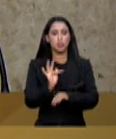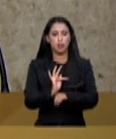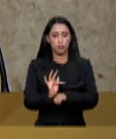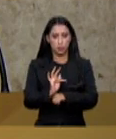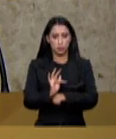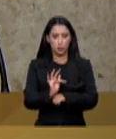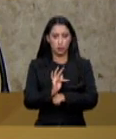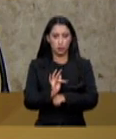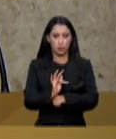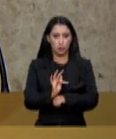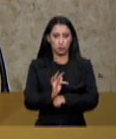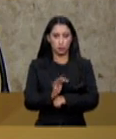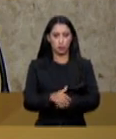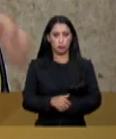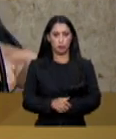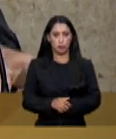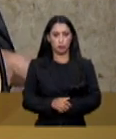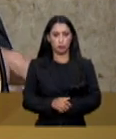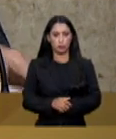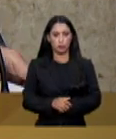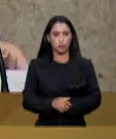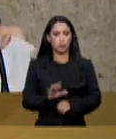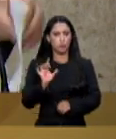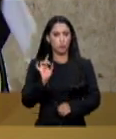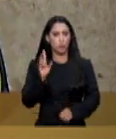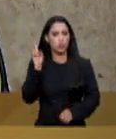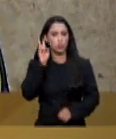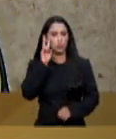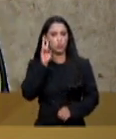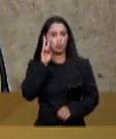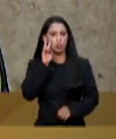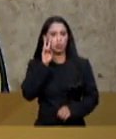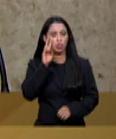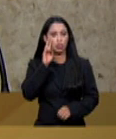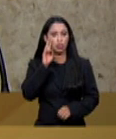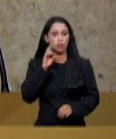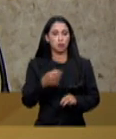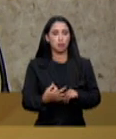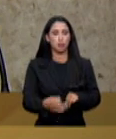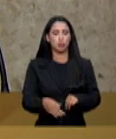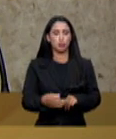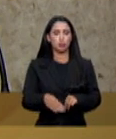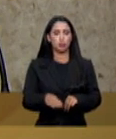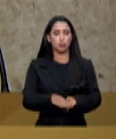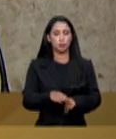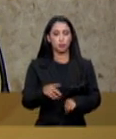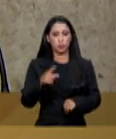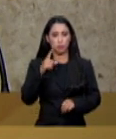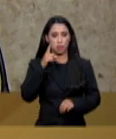formal. E eu, só para relembrar, o ministro Gilmar,